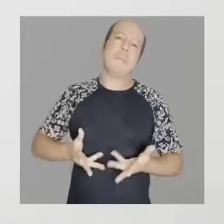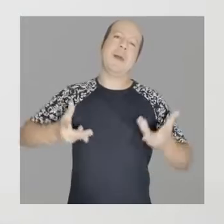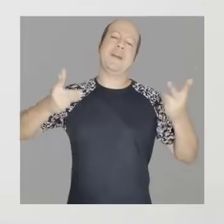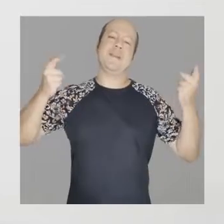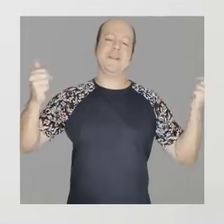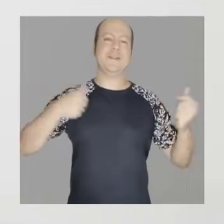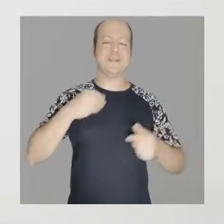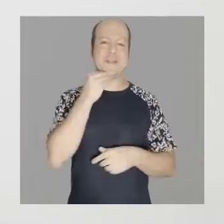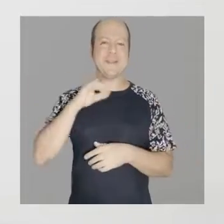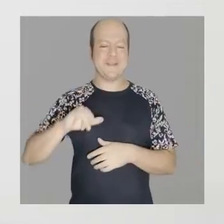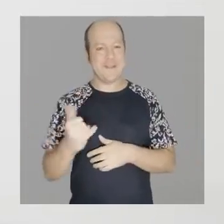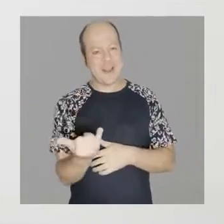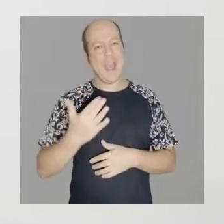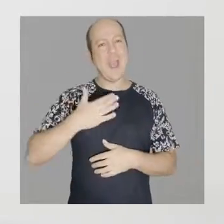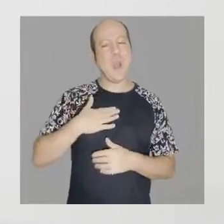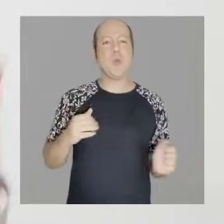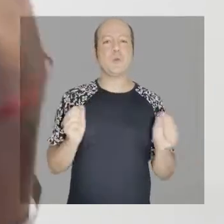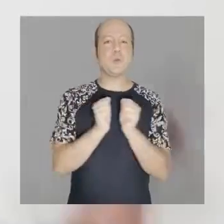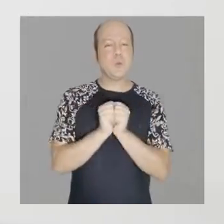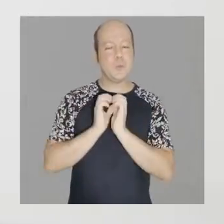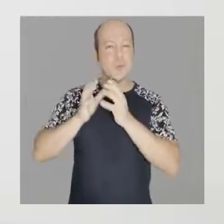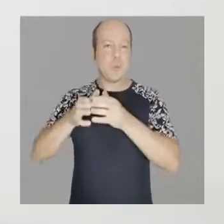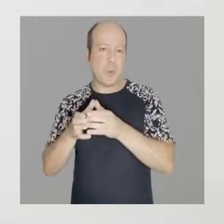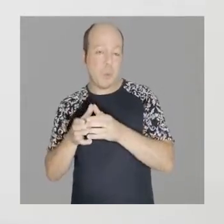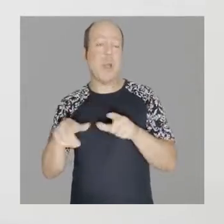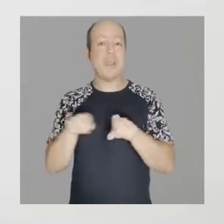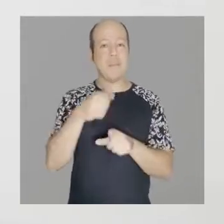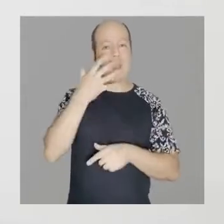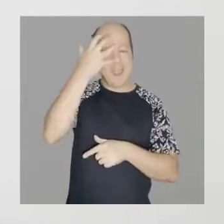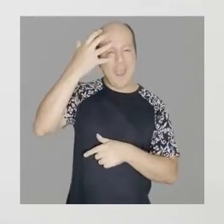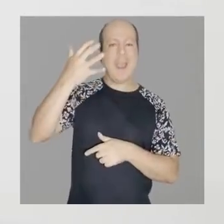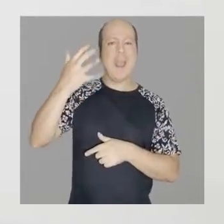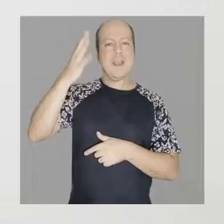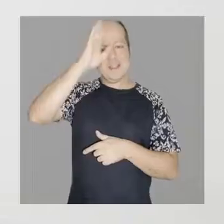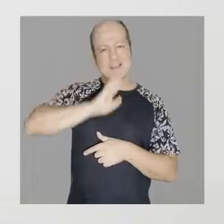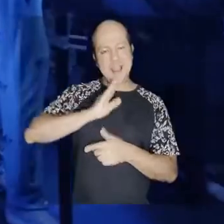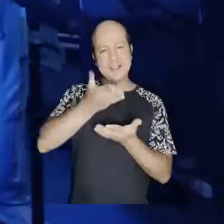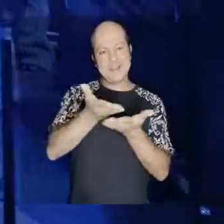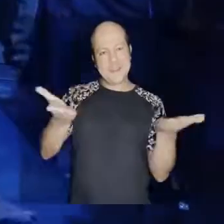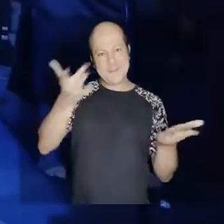é um privilégio, como músico, poder tocar com o Bala Desejo, poder tocar aqui no Mar, poder tocar de graça para as pessoas.